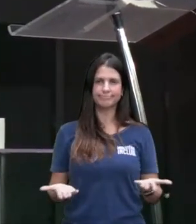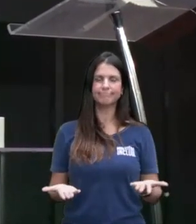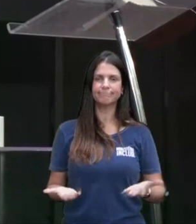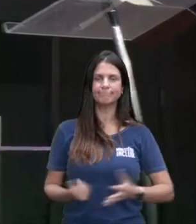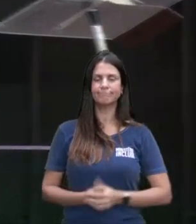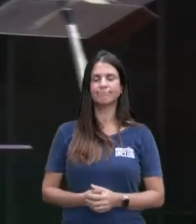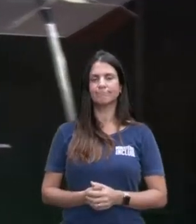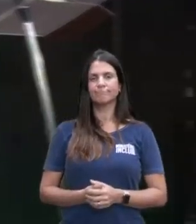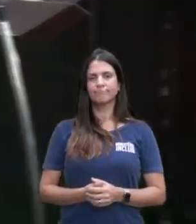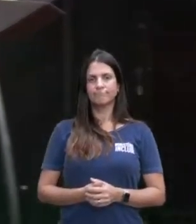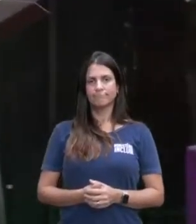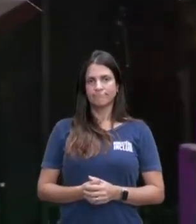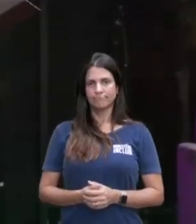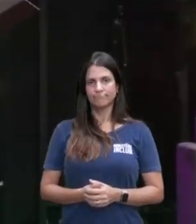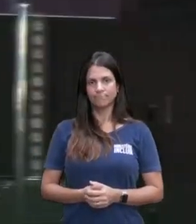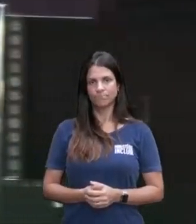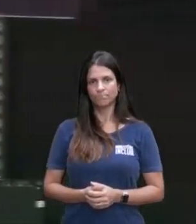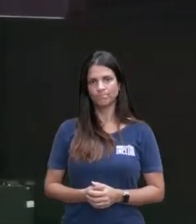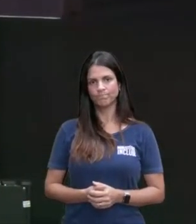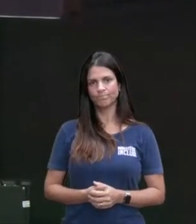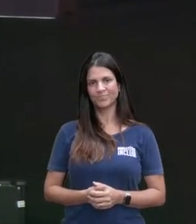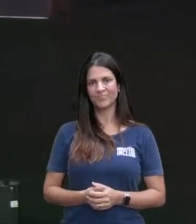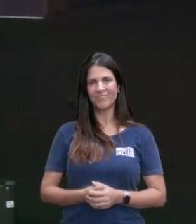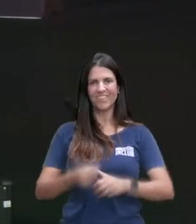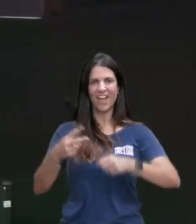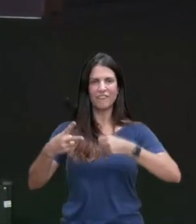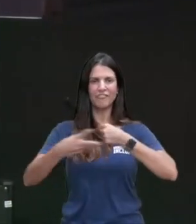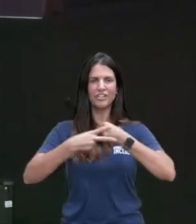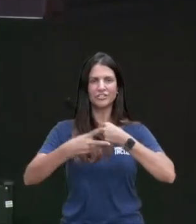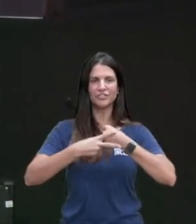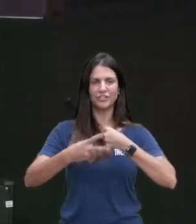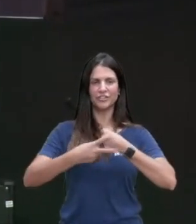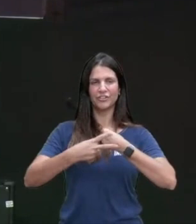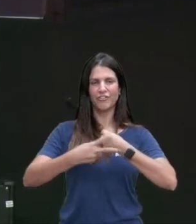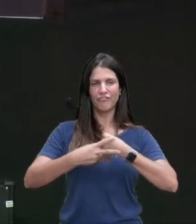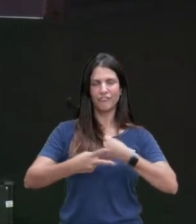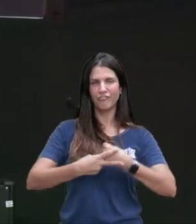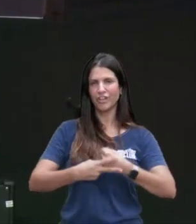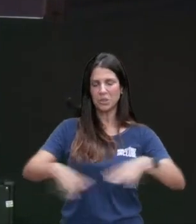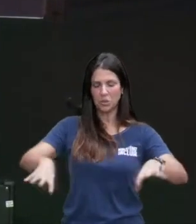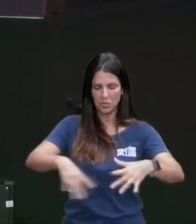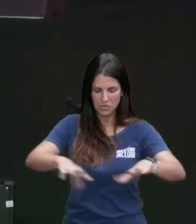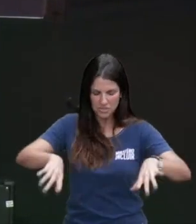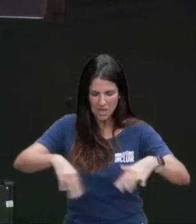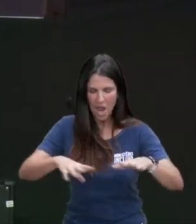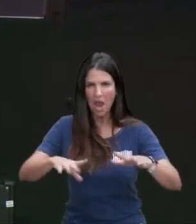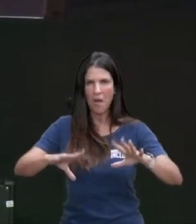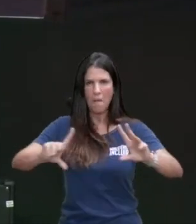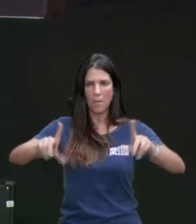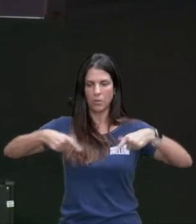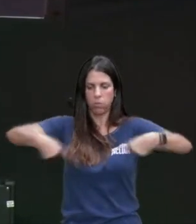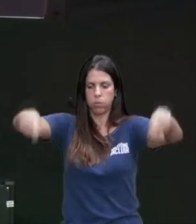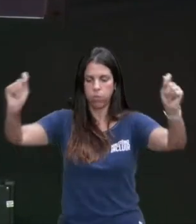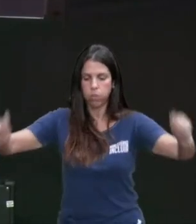vim aqui do lado o cocheiro de vidro no chão o tipo botar a toalha